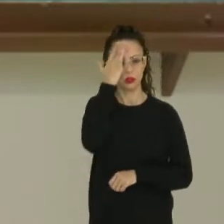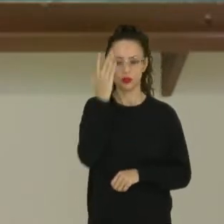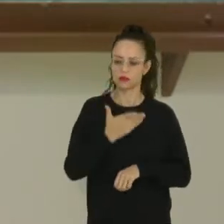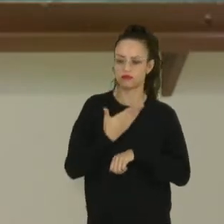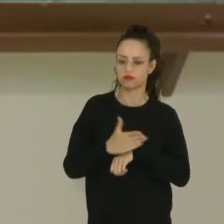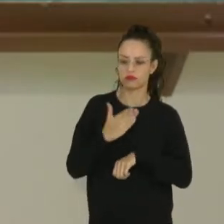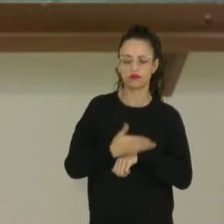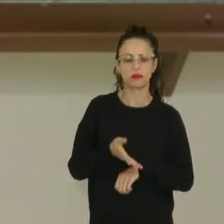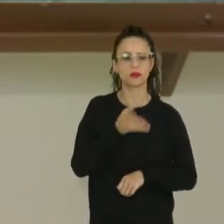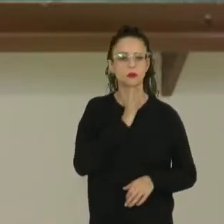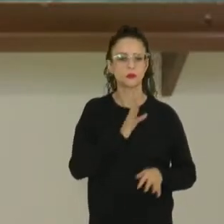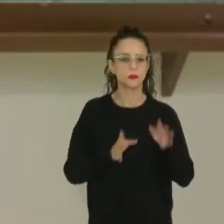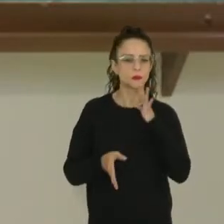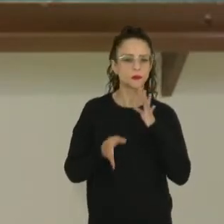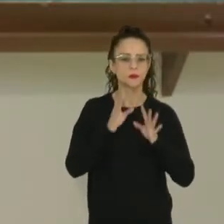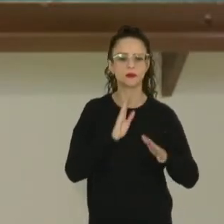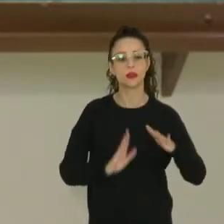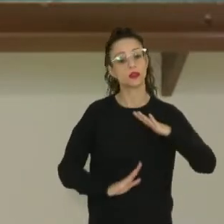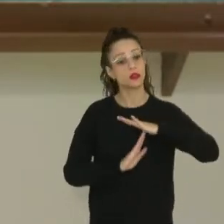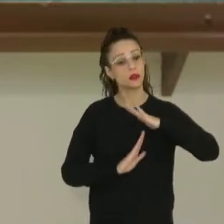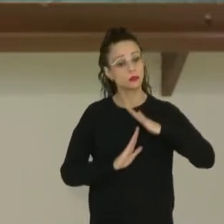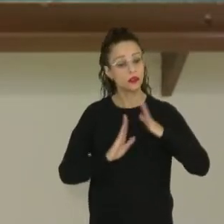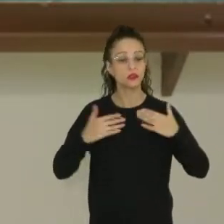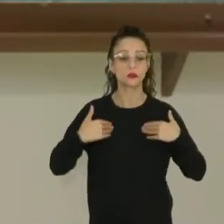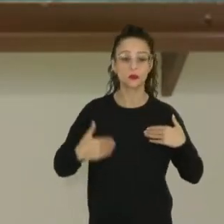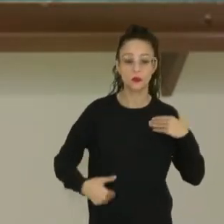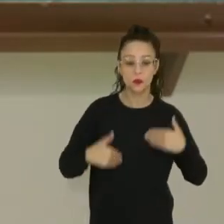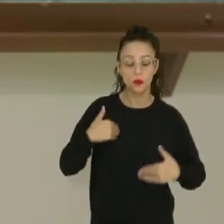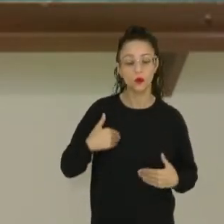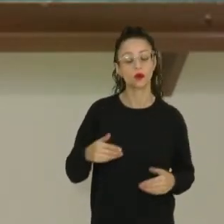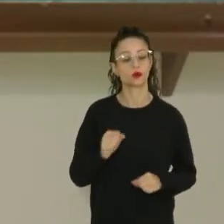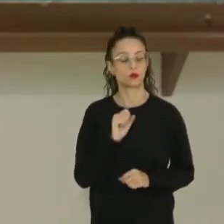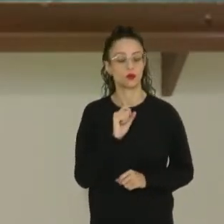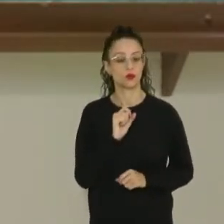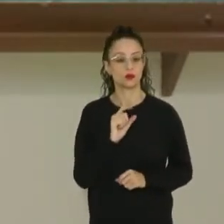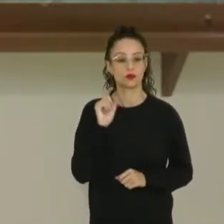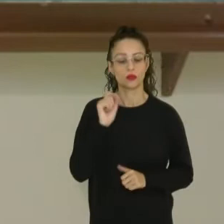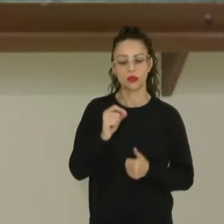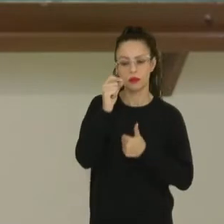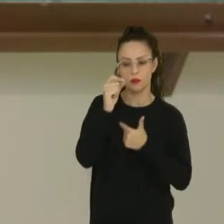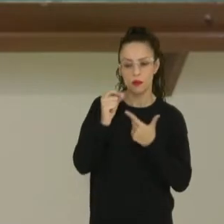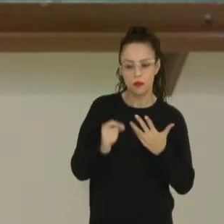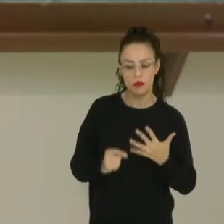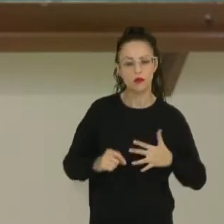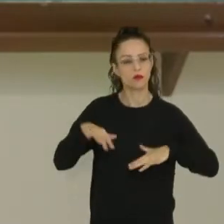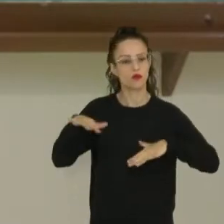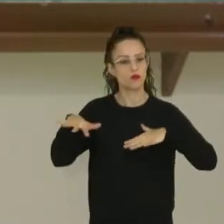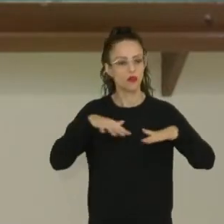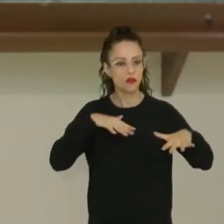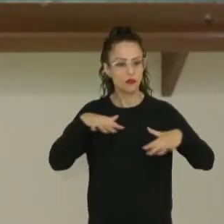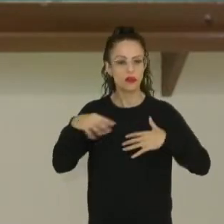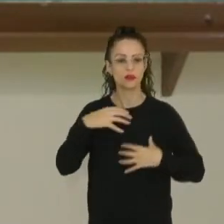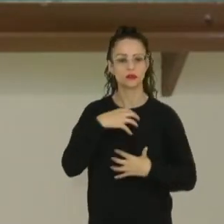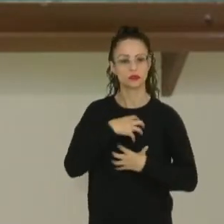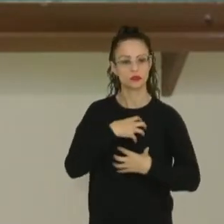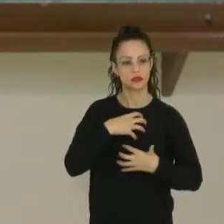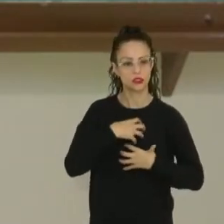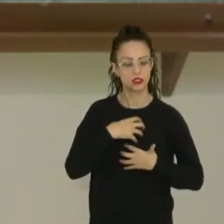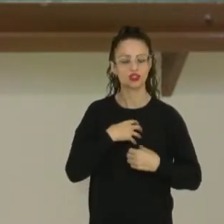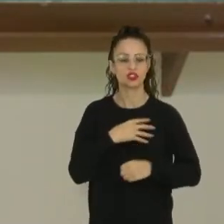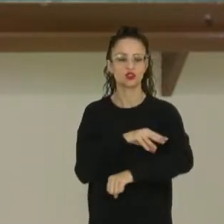vem conhecendo cada o limite do seu corpo, né? Cada movimento que ele faz, sentindo